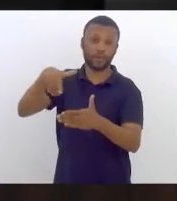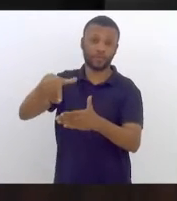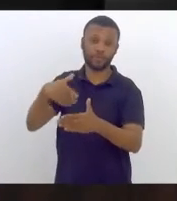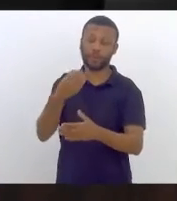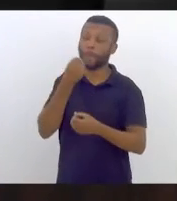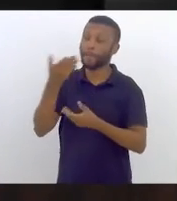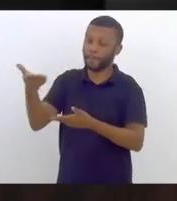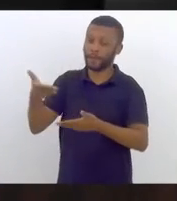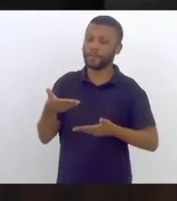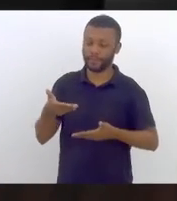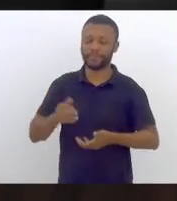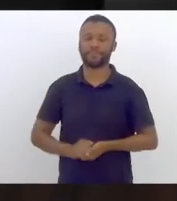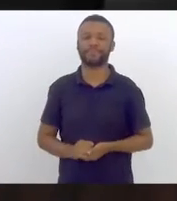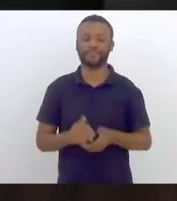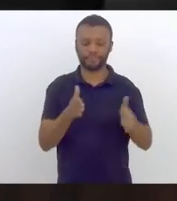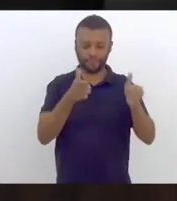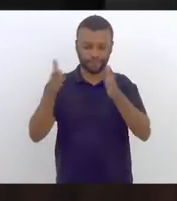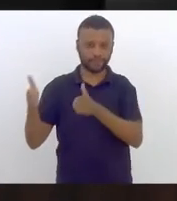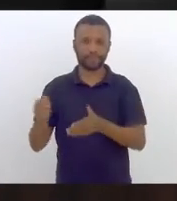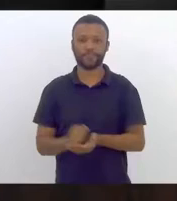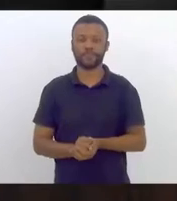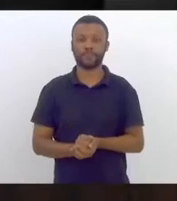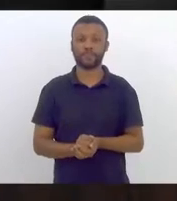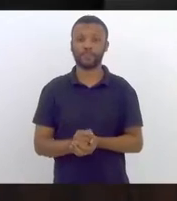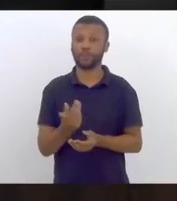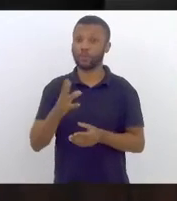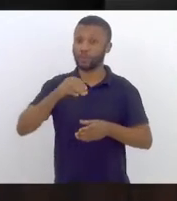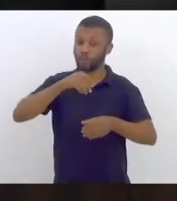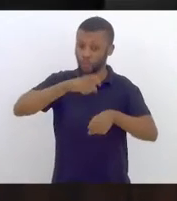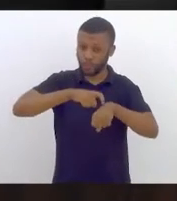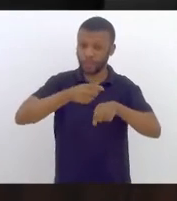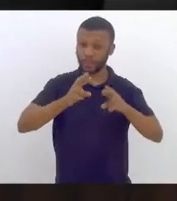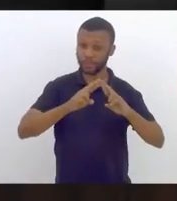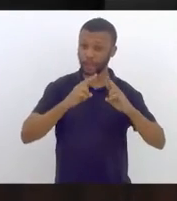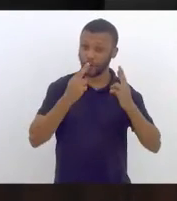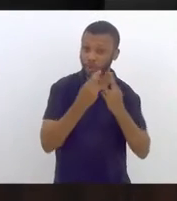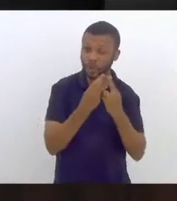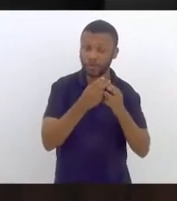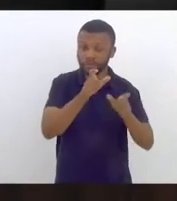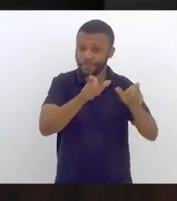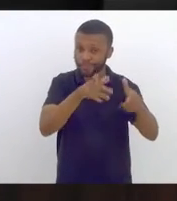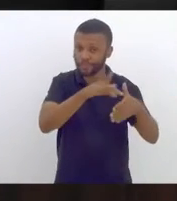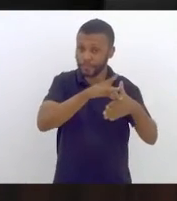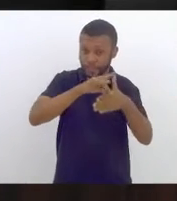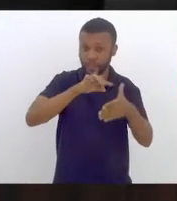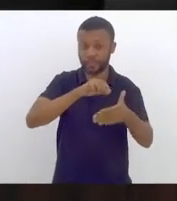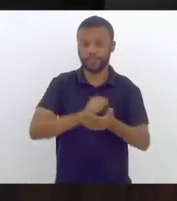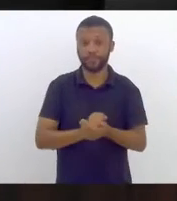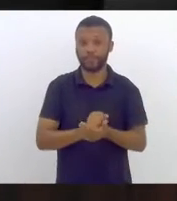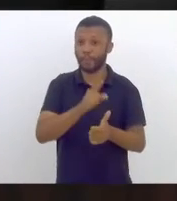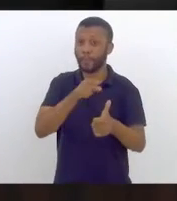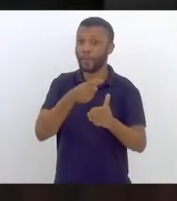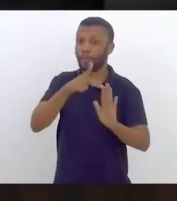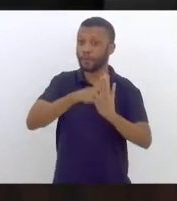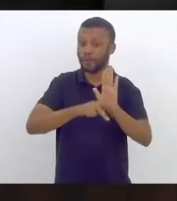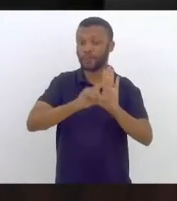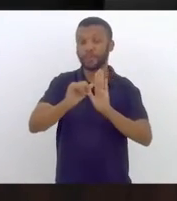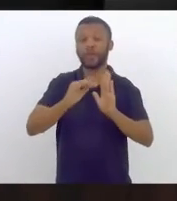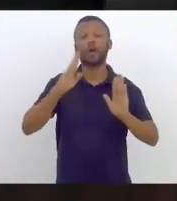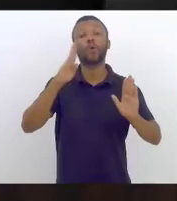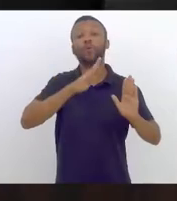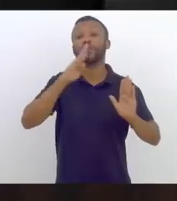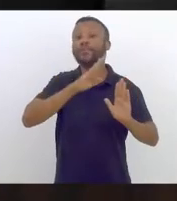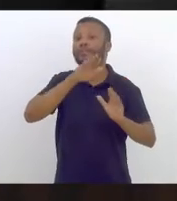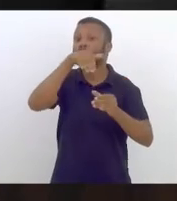Eu, conforme acordado no Colégio de Líderes, primeiro projeto em pauta, em regime de urgência, em